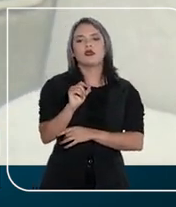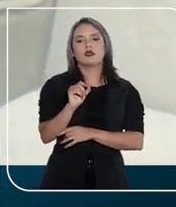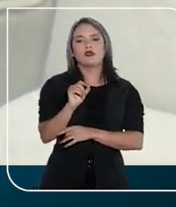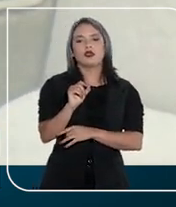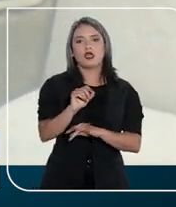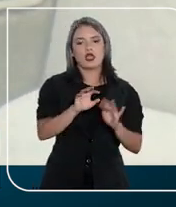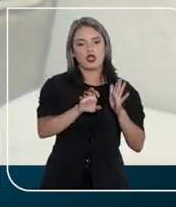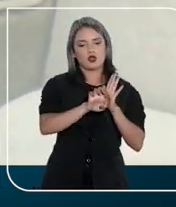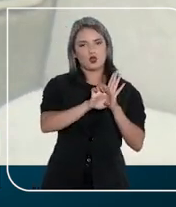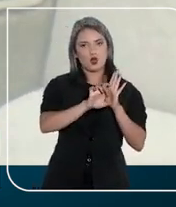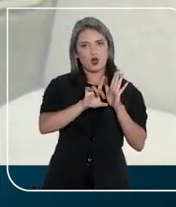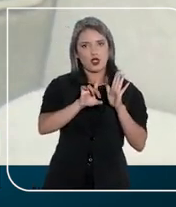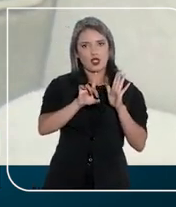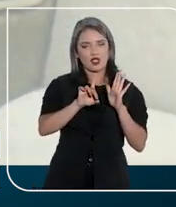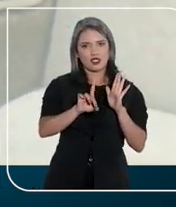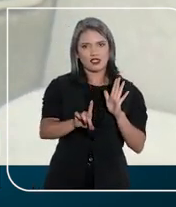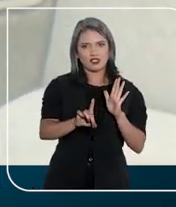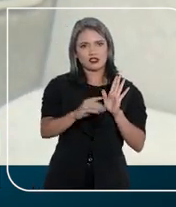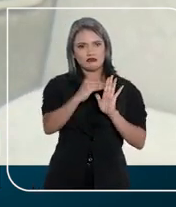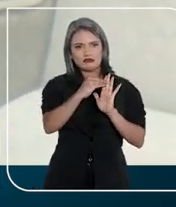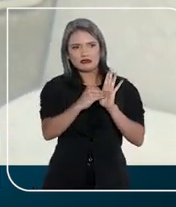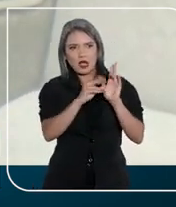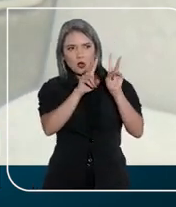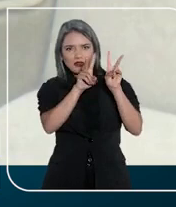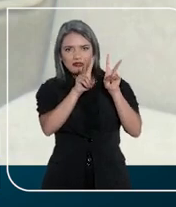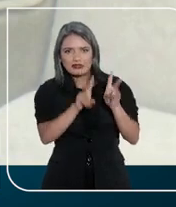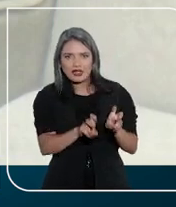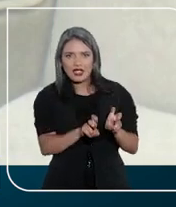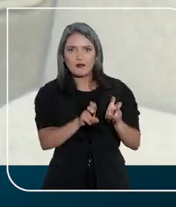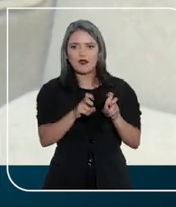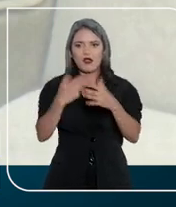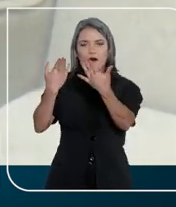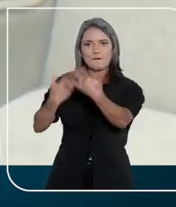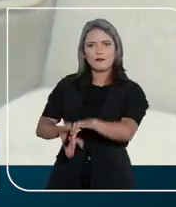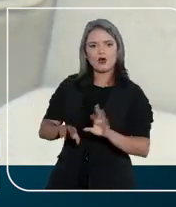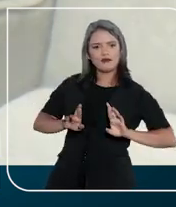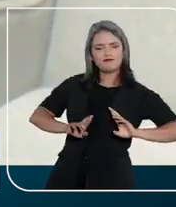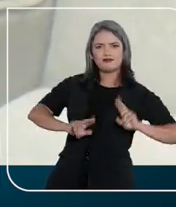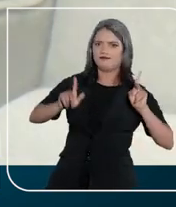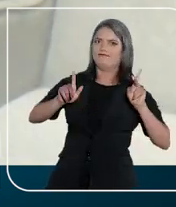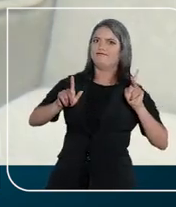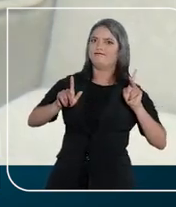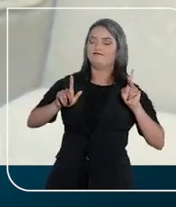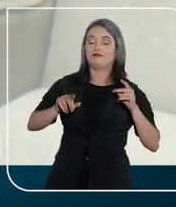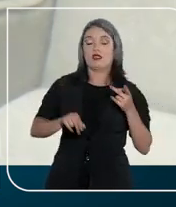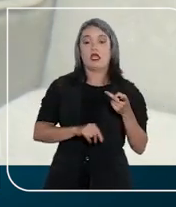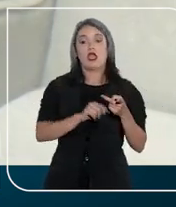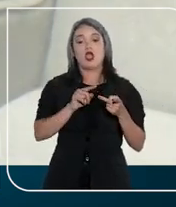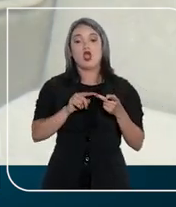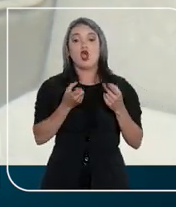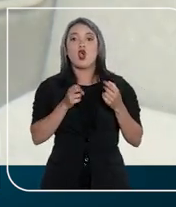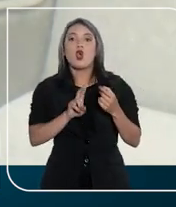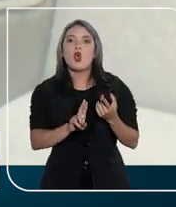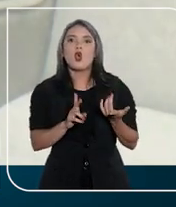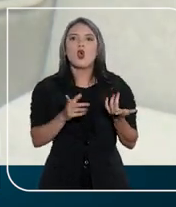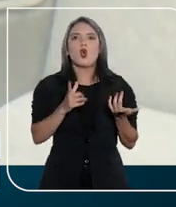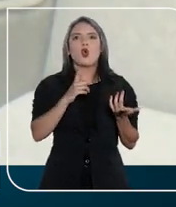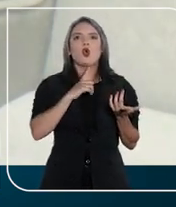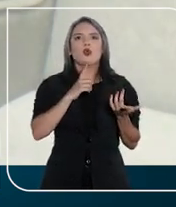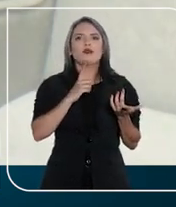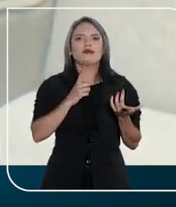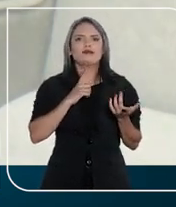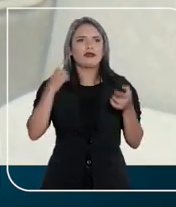presentes no temário lá do edital, questões que são contrárias à lógica, contrárias